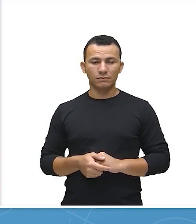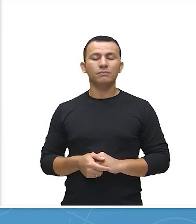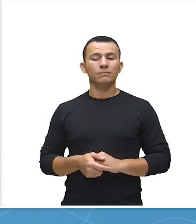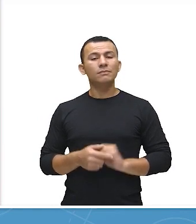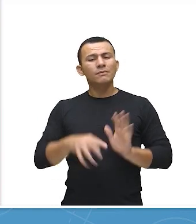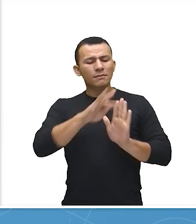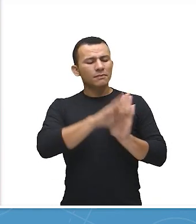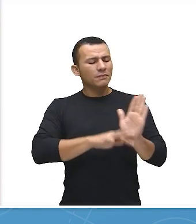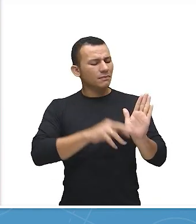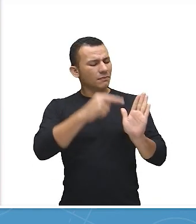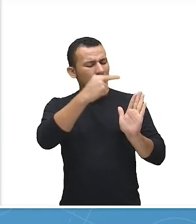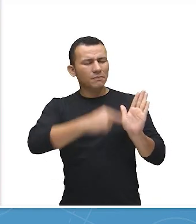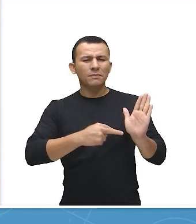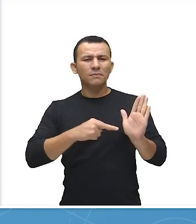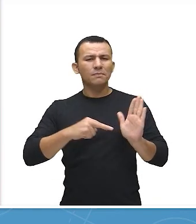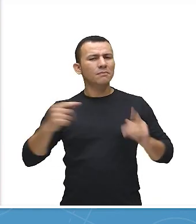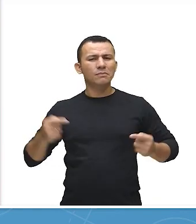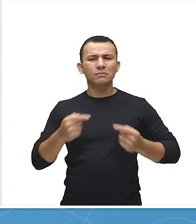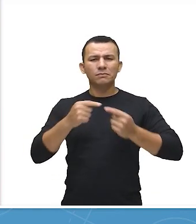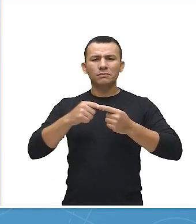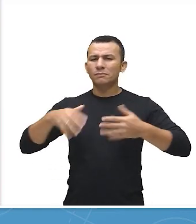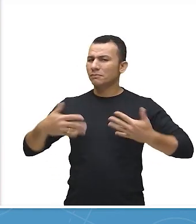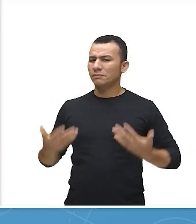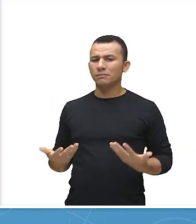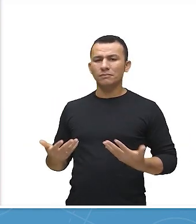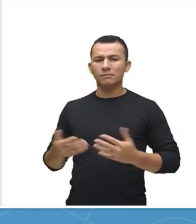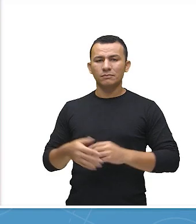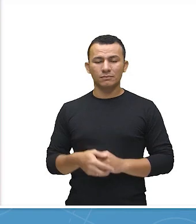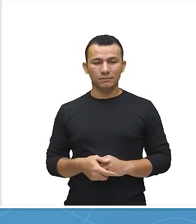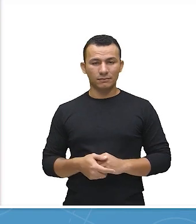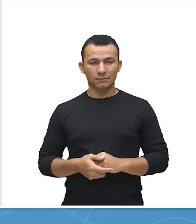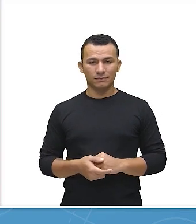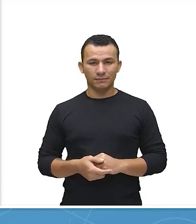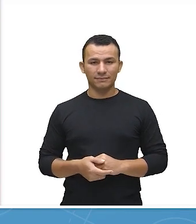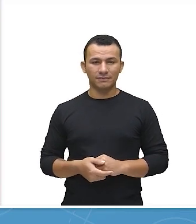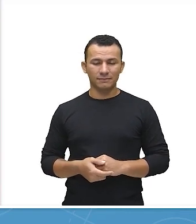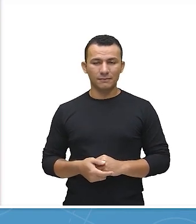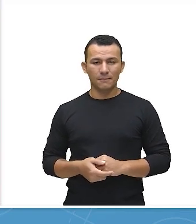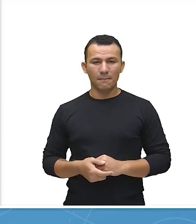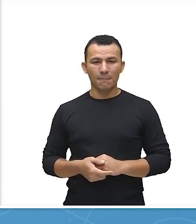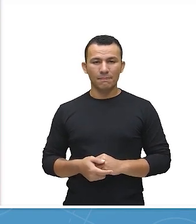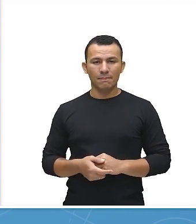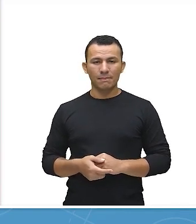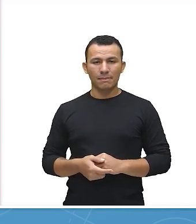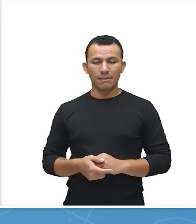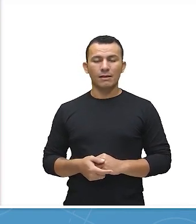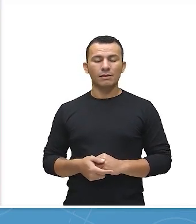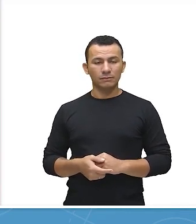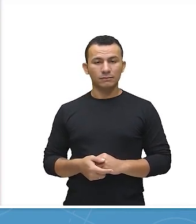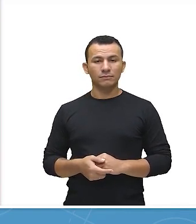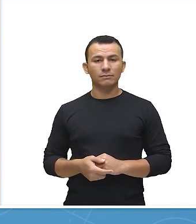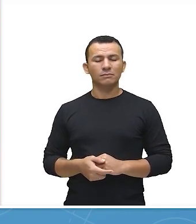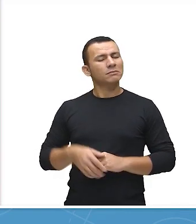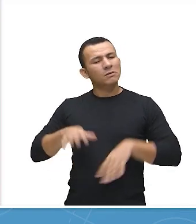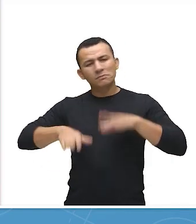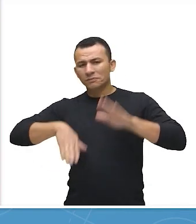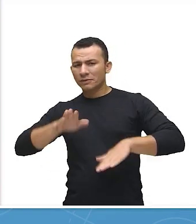nesse trecho? Como você percebe aqui, né? Parece encolher-se ainda mais. Então, será que eu